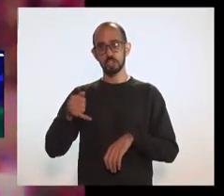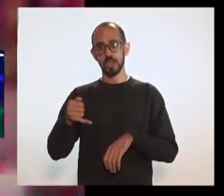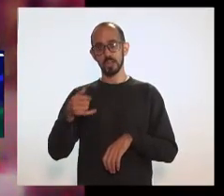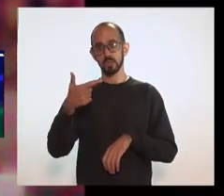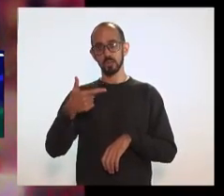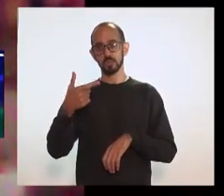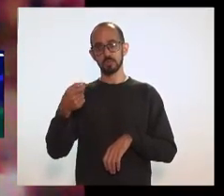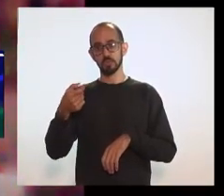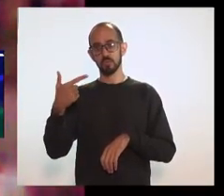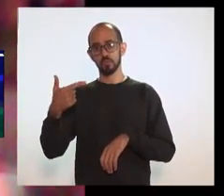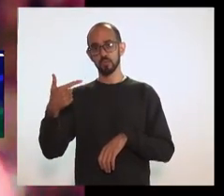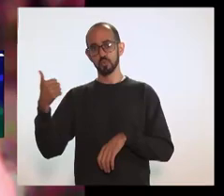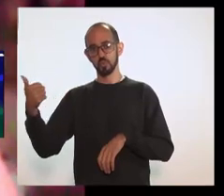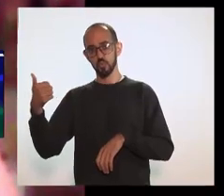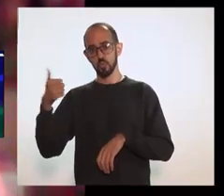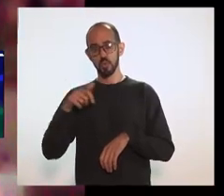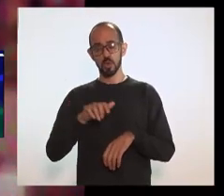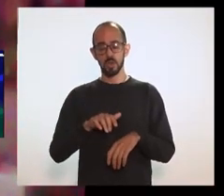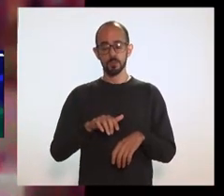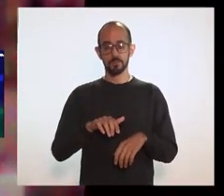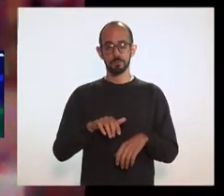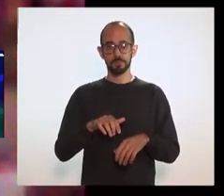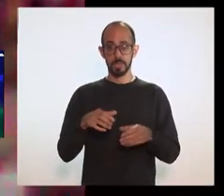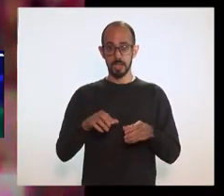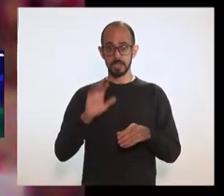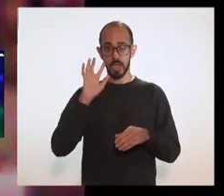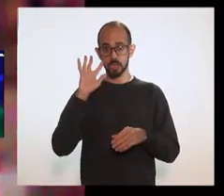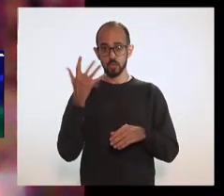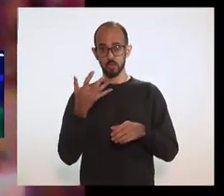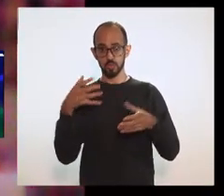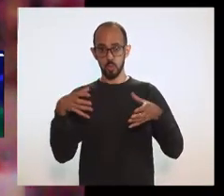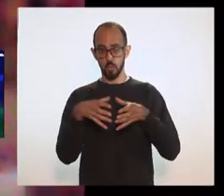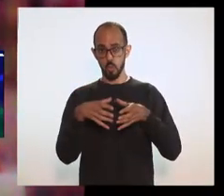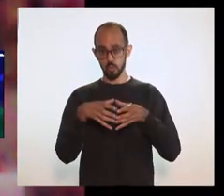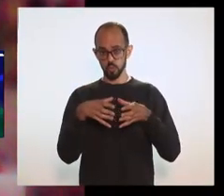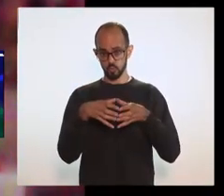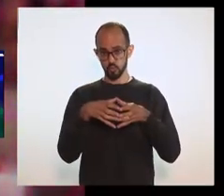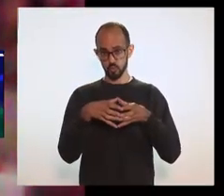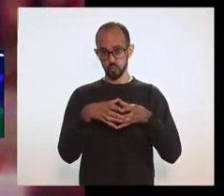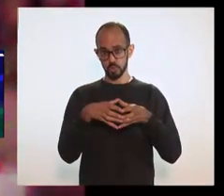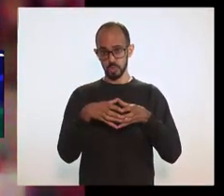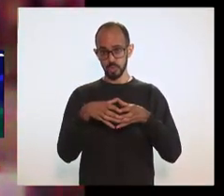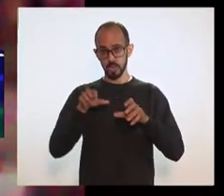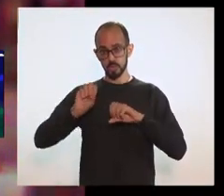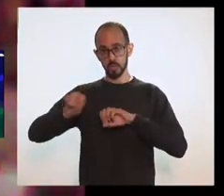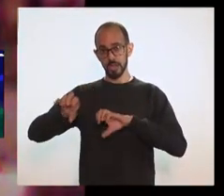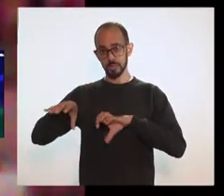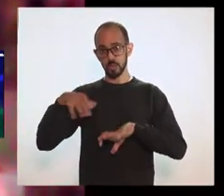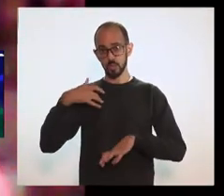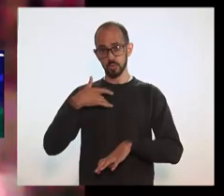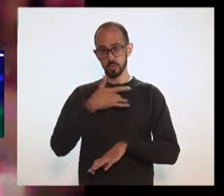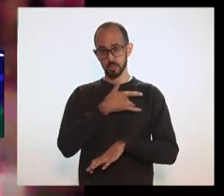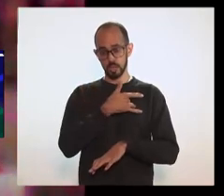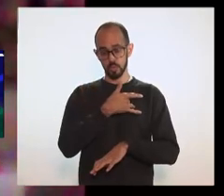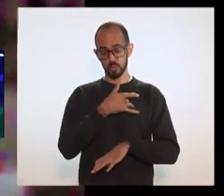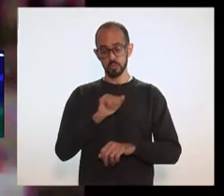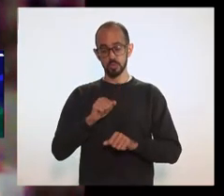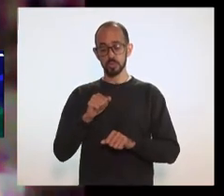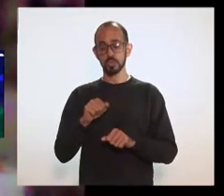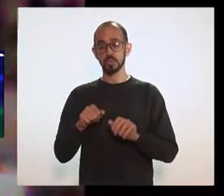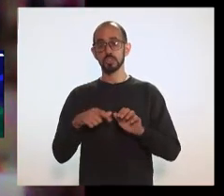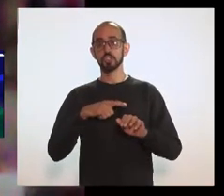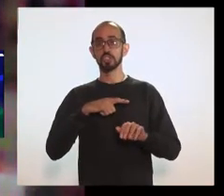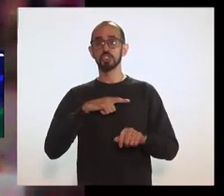resolução conjunta da Secretaria de Estado de Saúde com a Secretaria de Estado de Educação previa que, quando